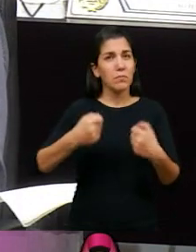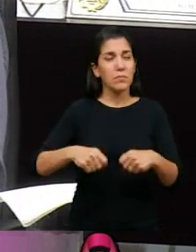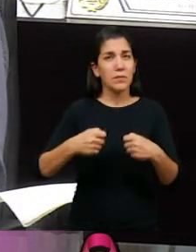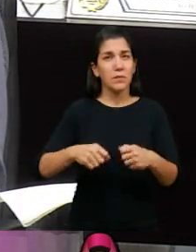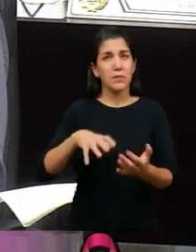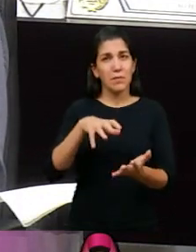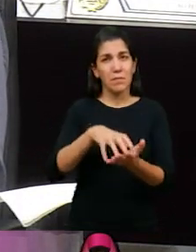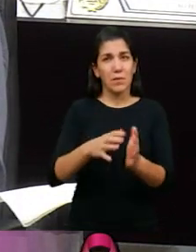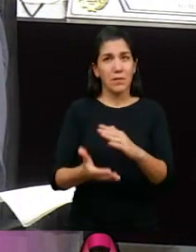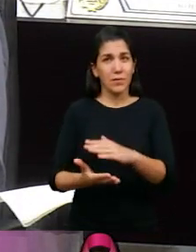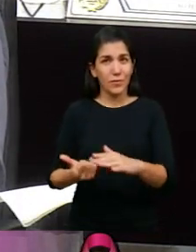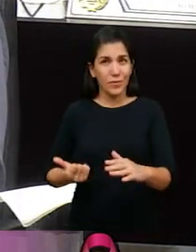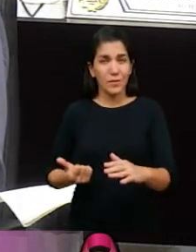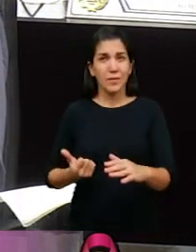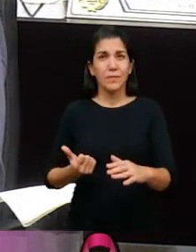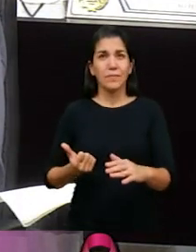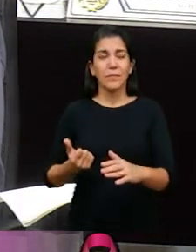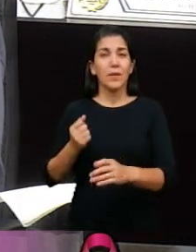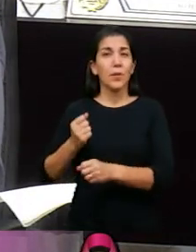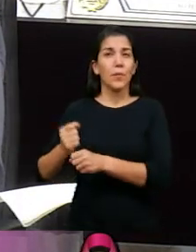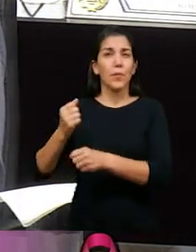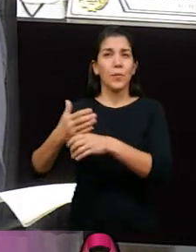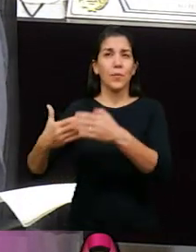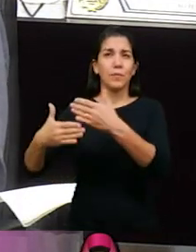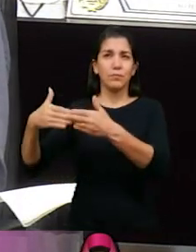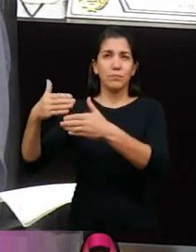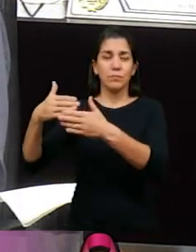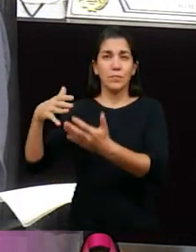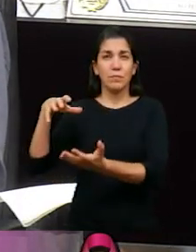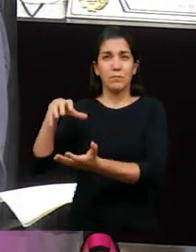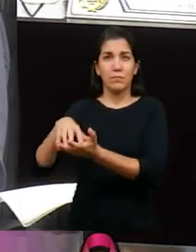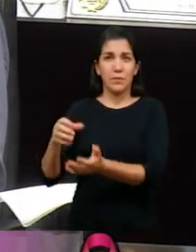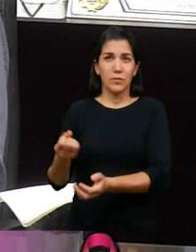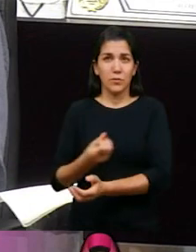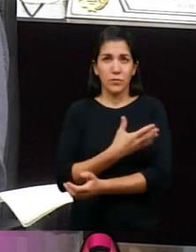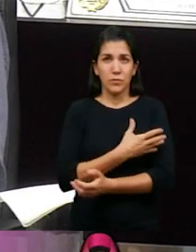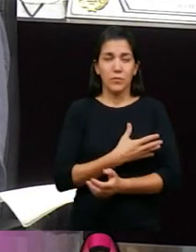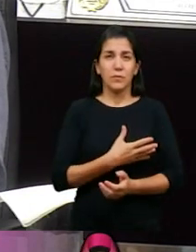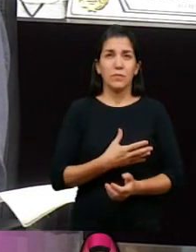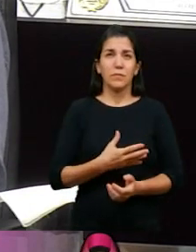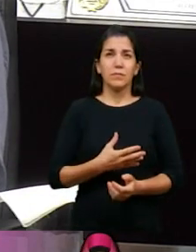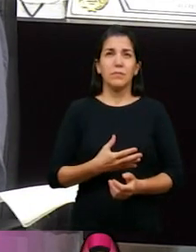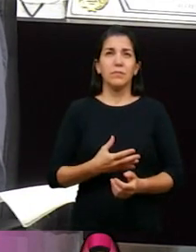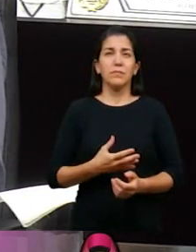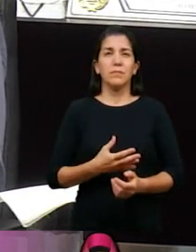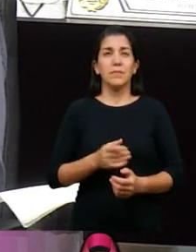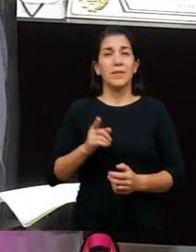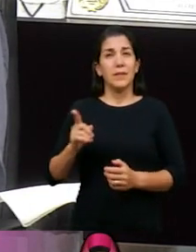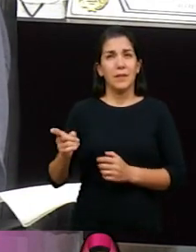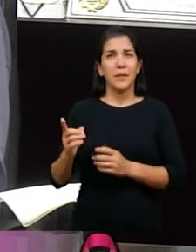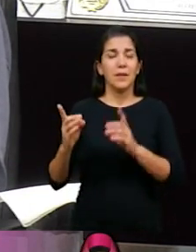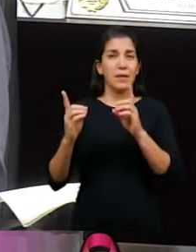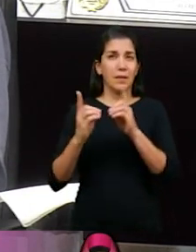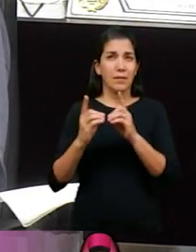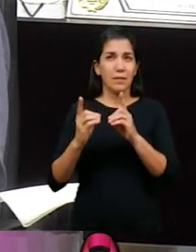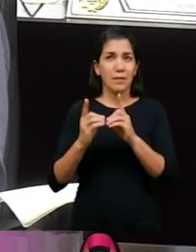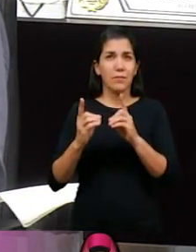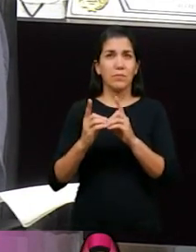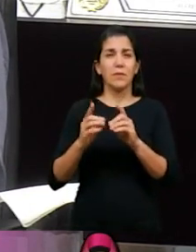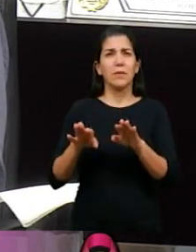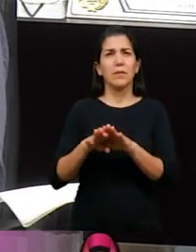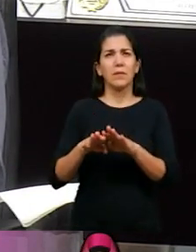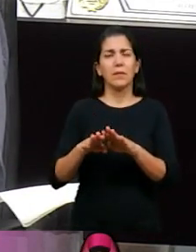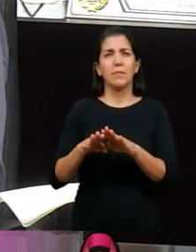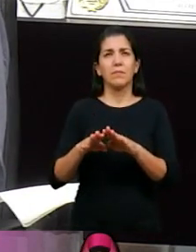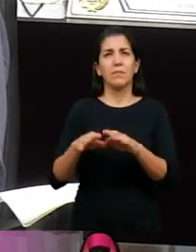construir uma nova base, dando melhores condições de atendimento para os profissionais, para os munícipes que vão ali